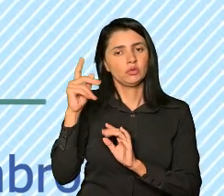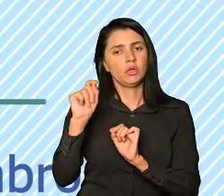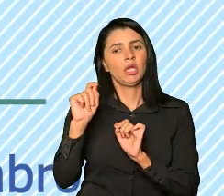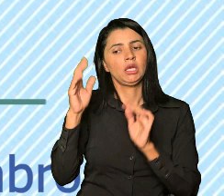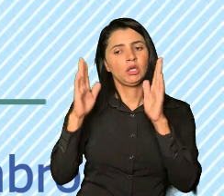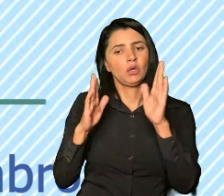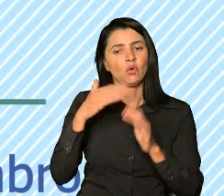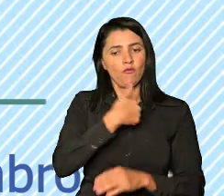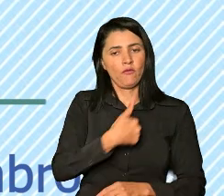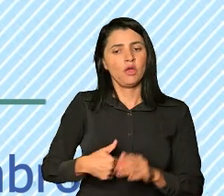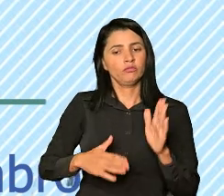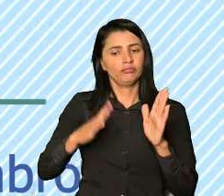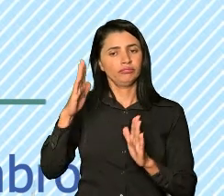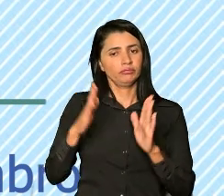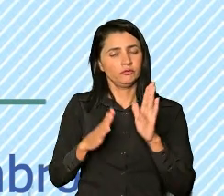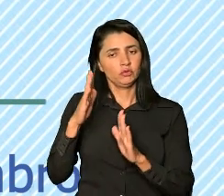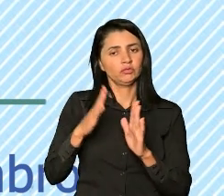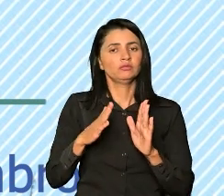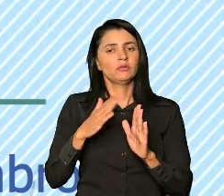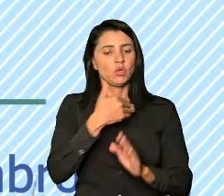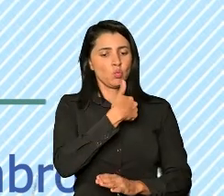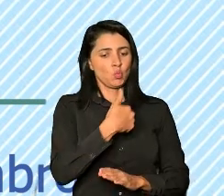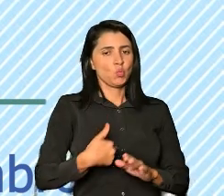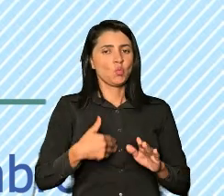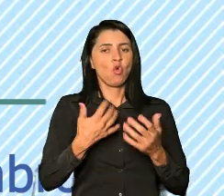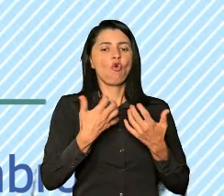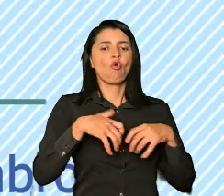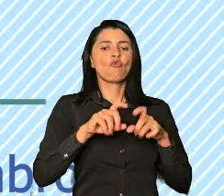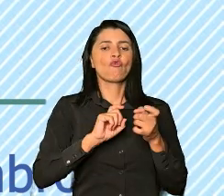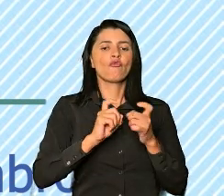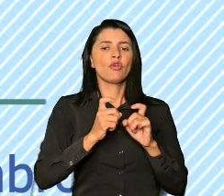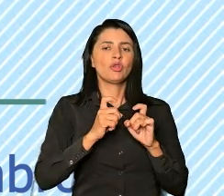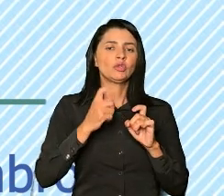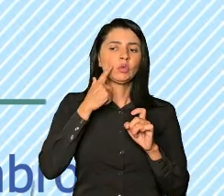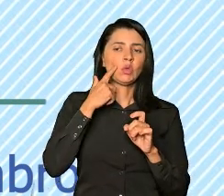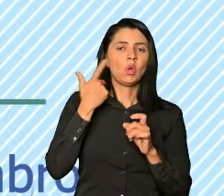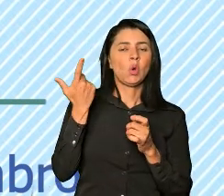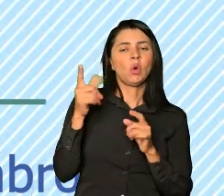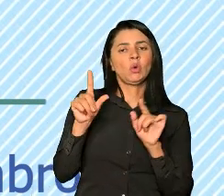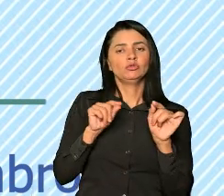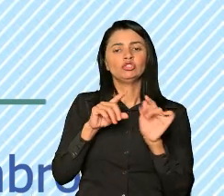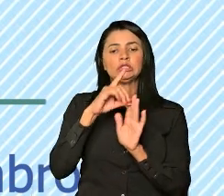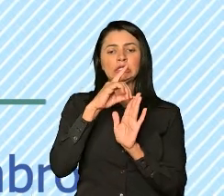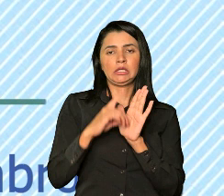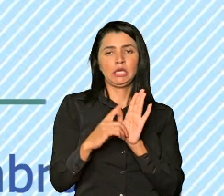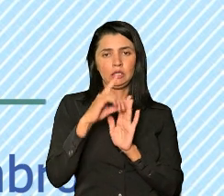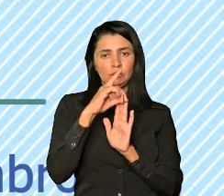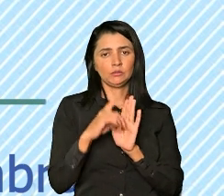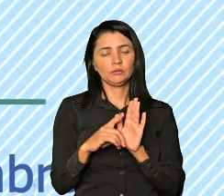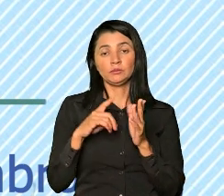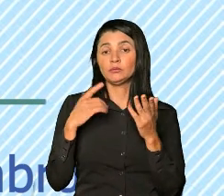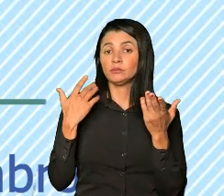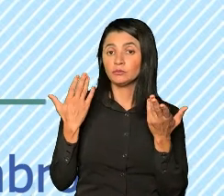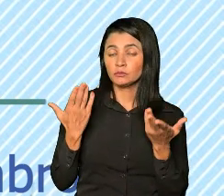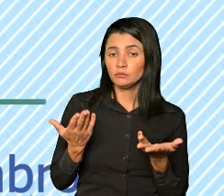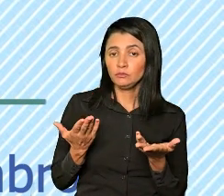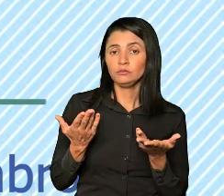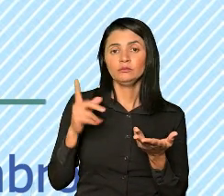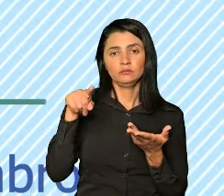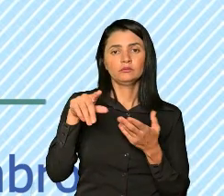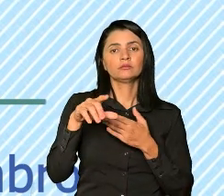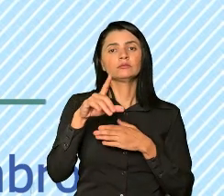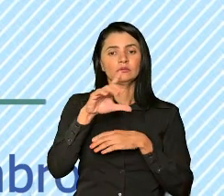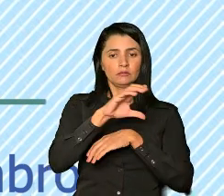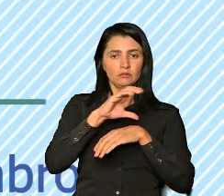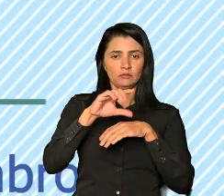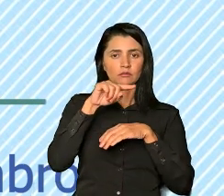ele governou, né, de forma até certo ponto discricionária, através de decretos. Então, a Constituinte